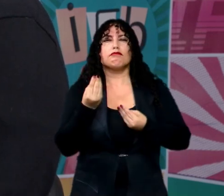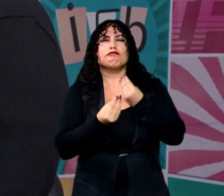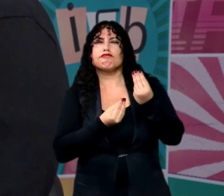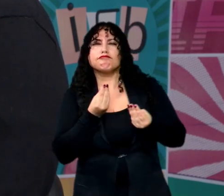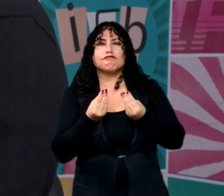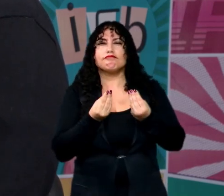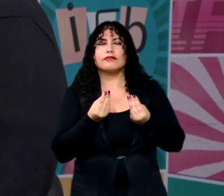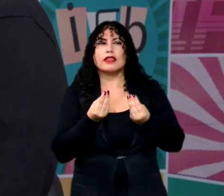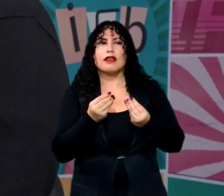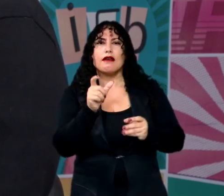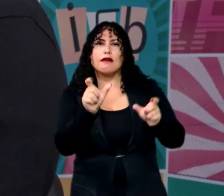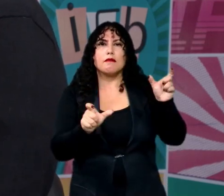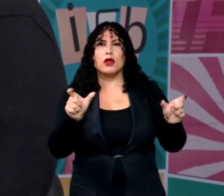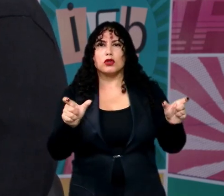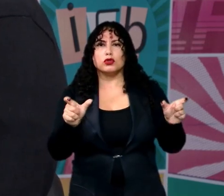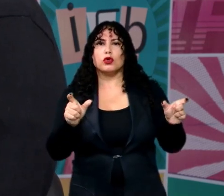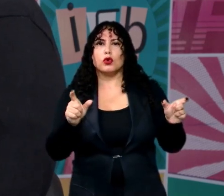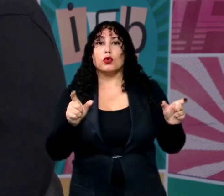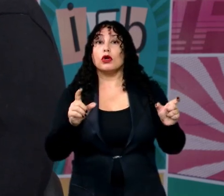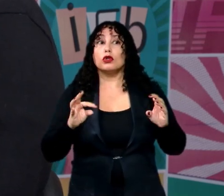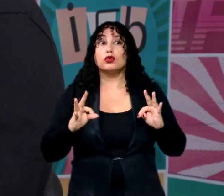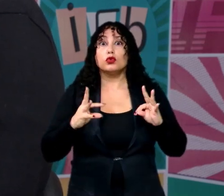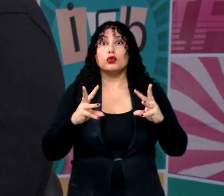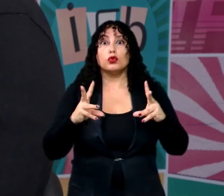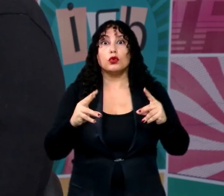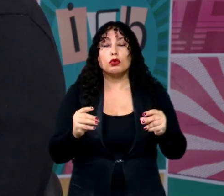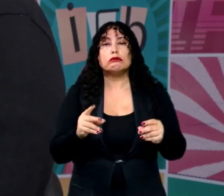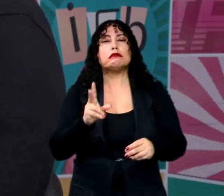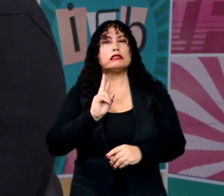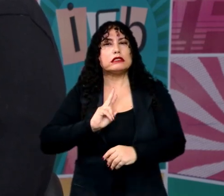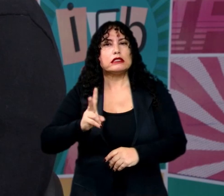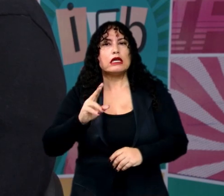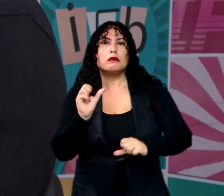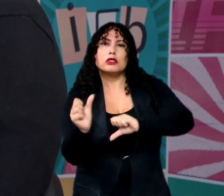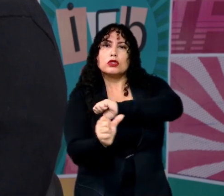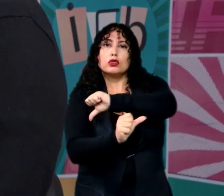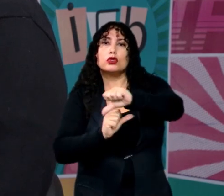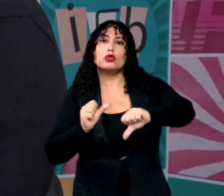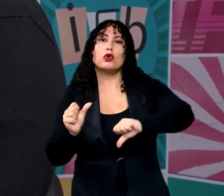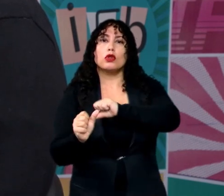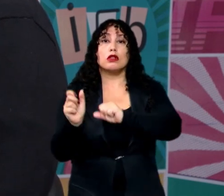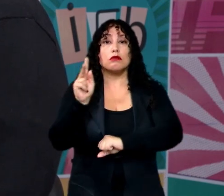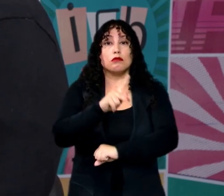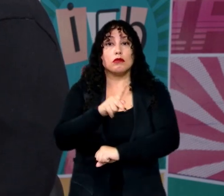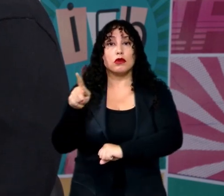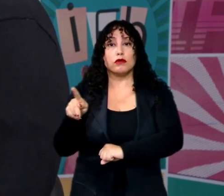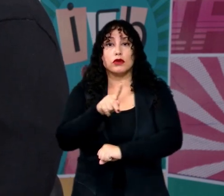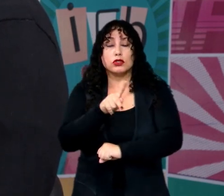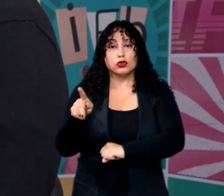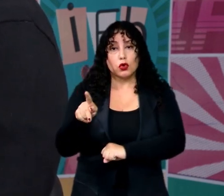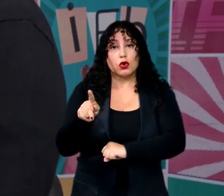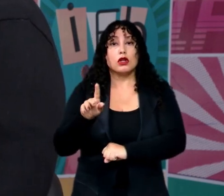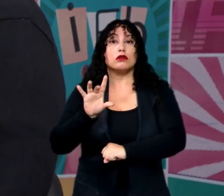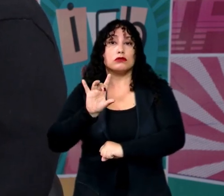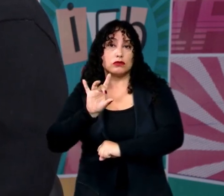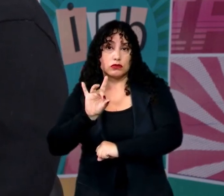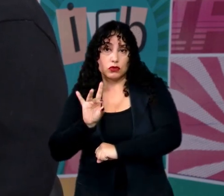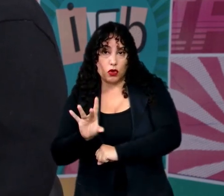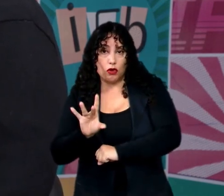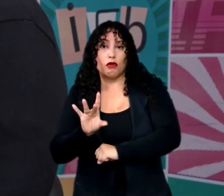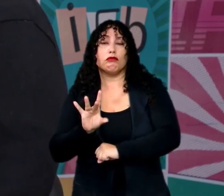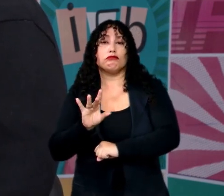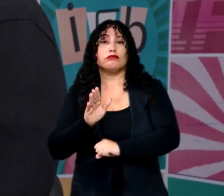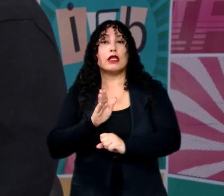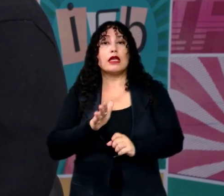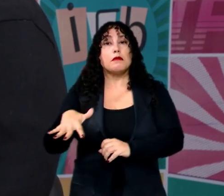todo mundo acaba, muita gente, não todo mundo, acaba virando professor, uma pessoa professora, né? Uhum. Acaba